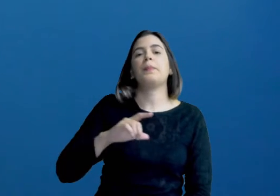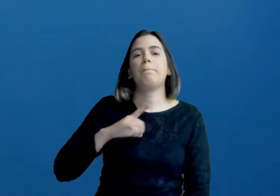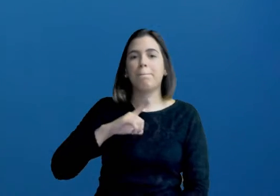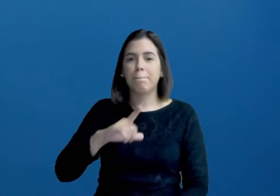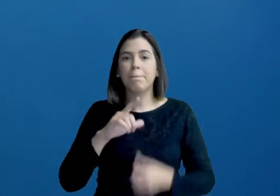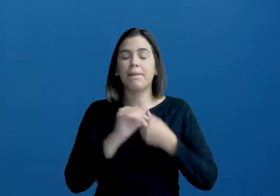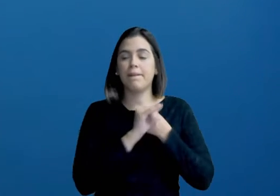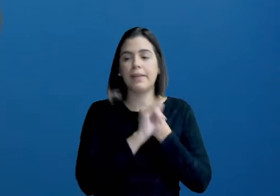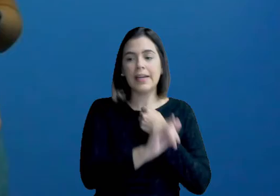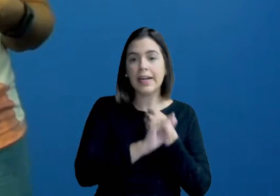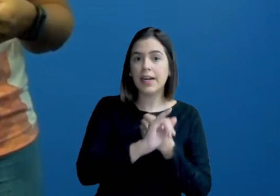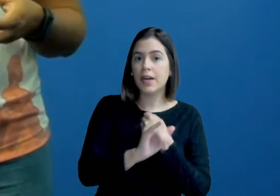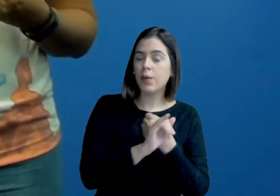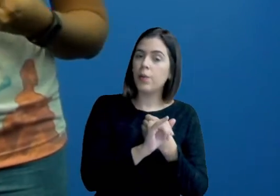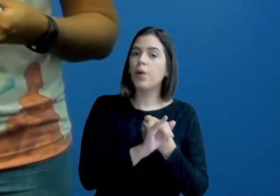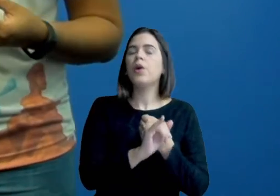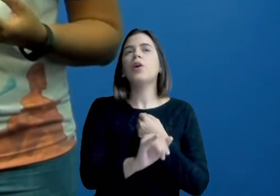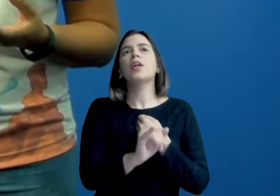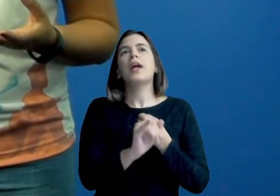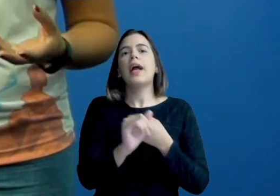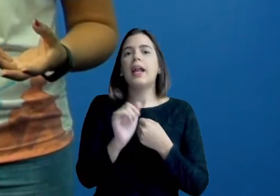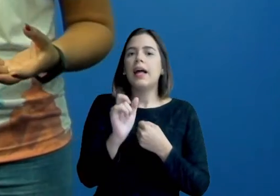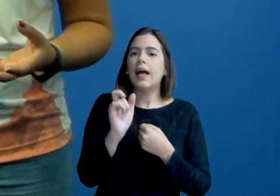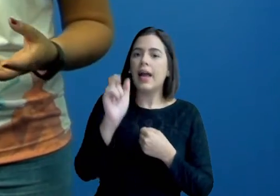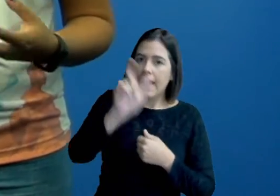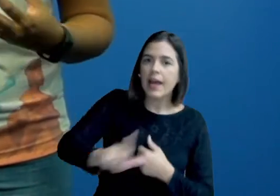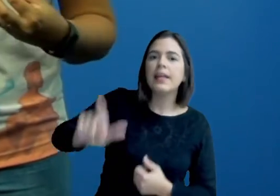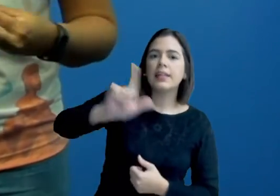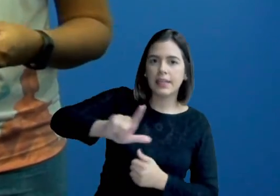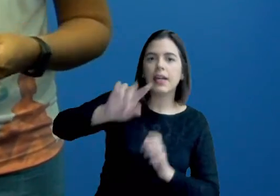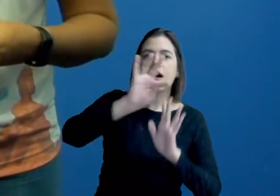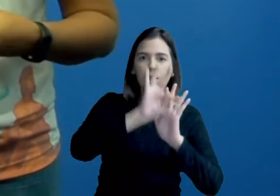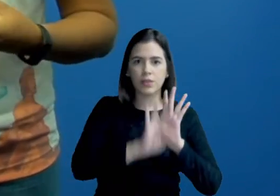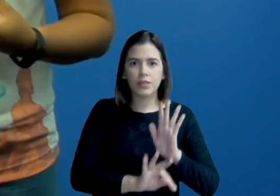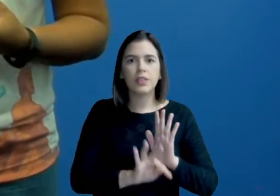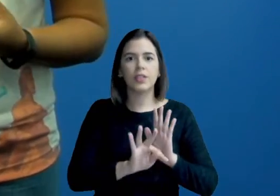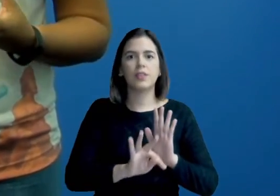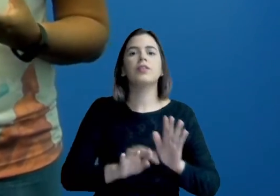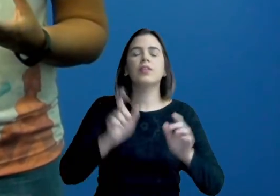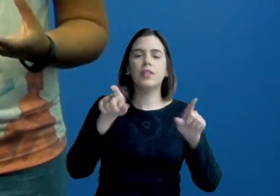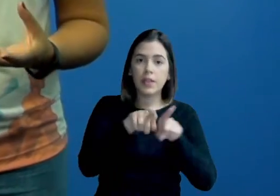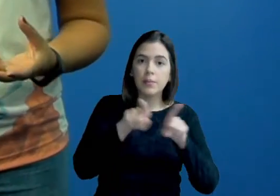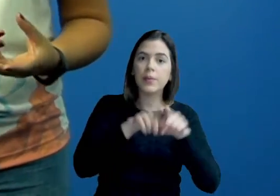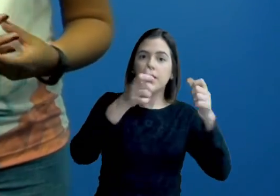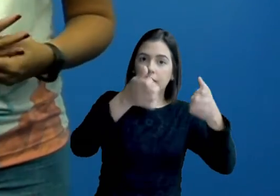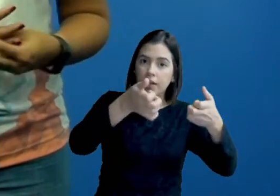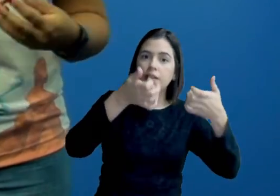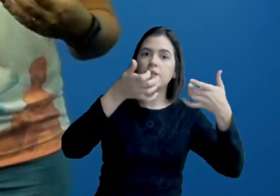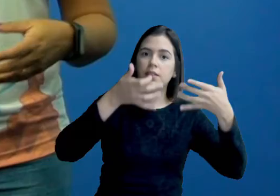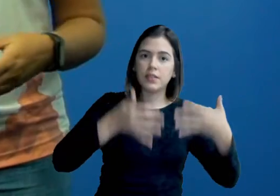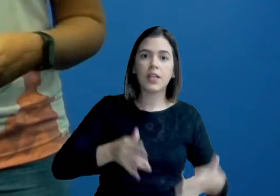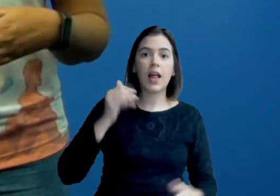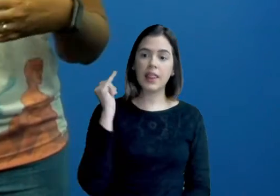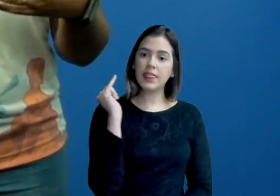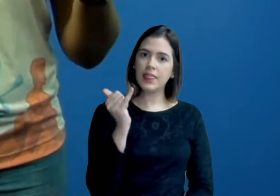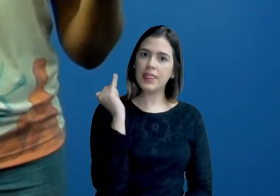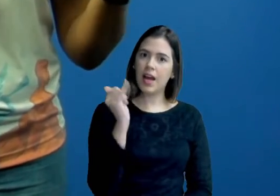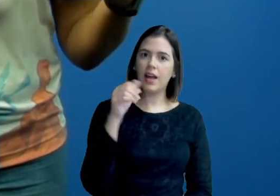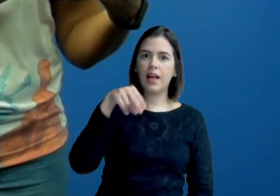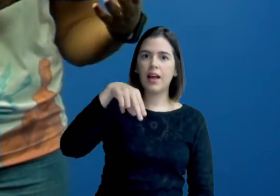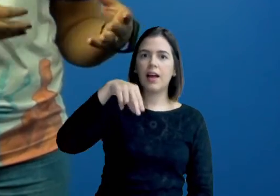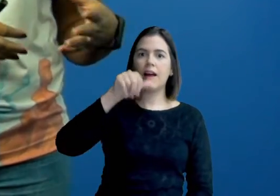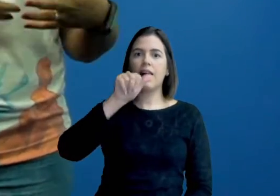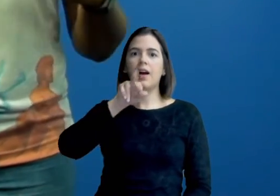na crônica, né, ela não deixa de ser um texto literário e não deixa de ser um texto narrativo. Então, ela sempre vai